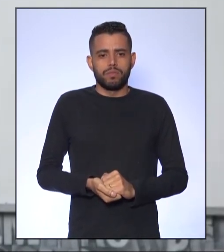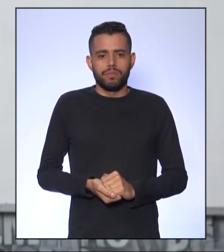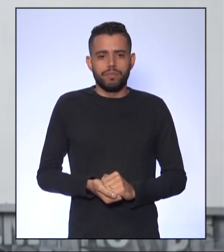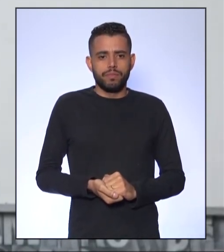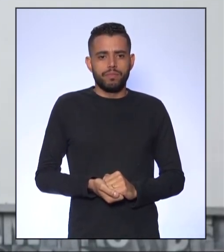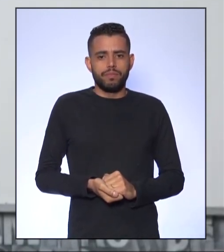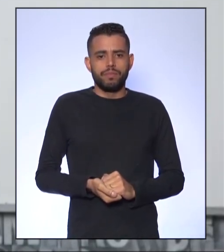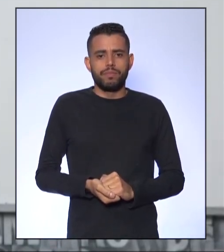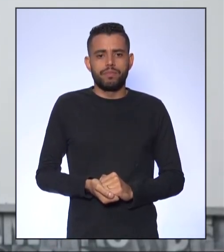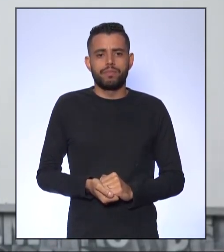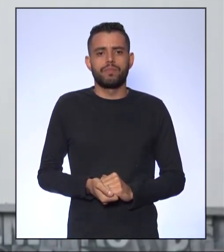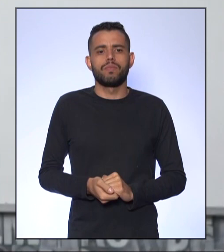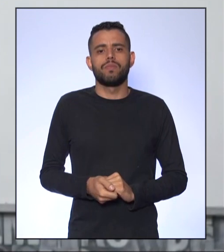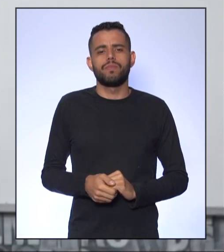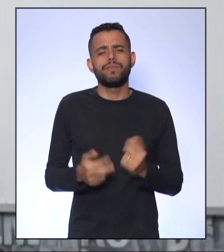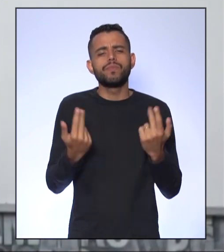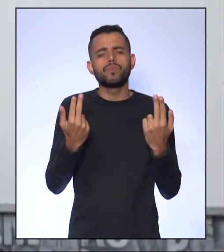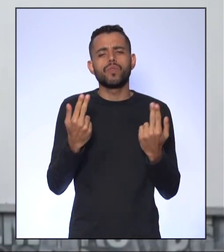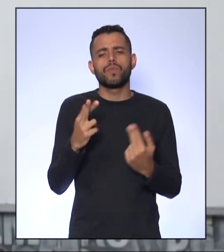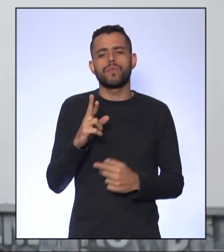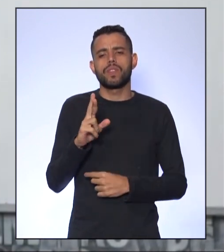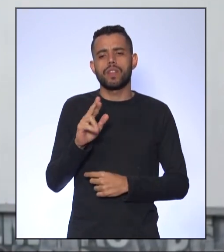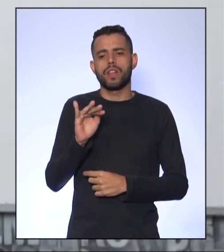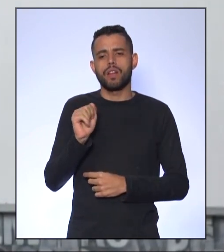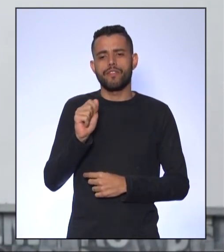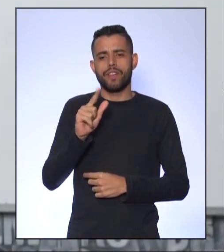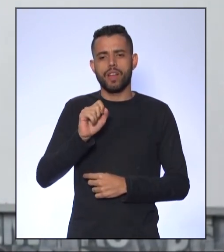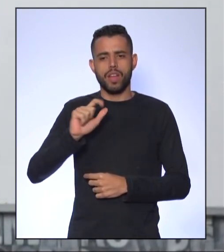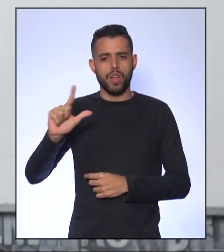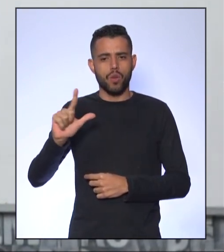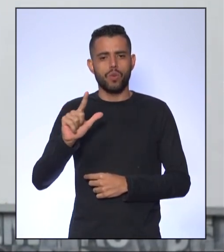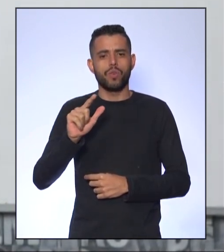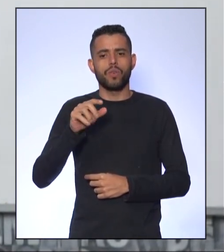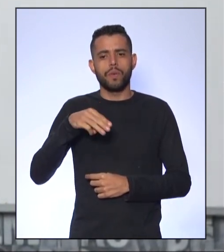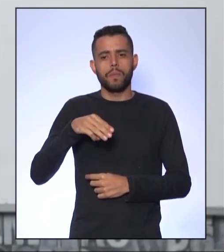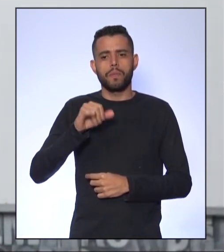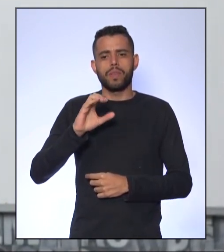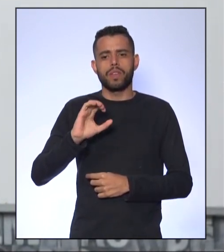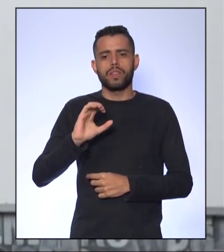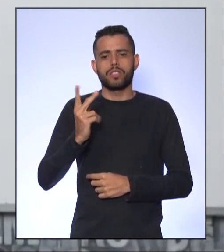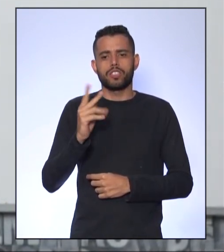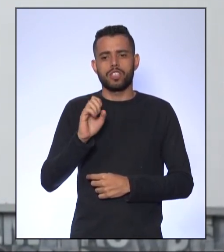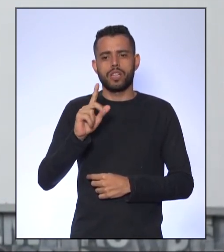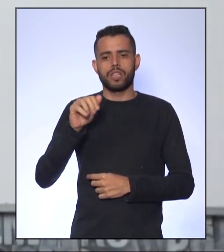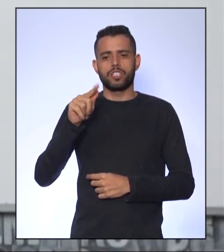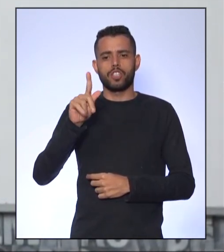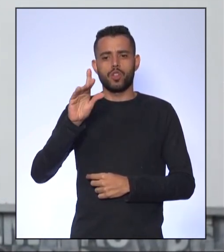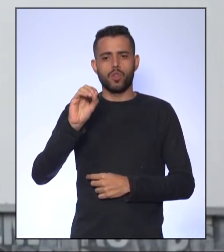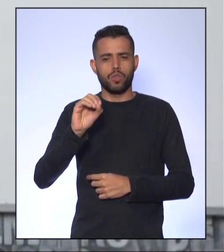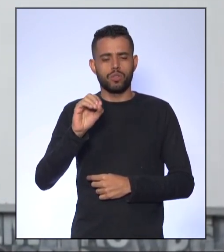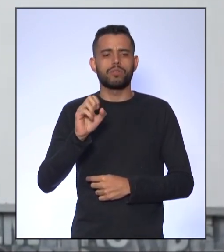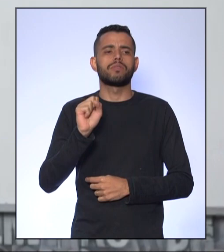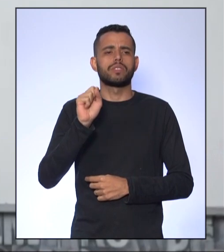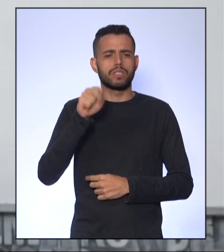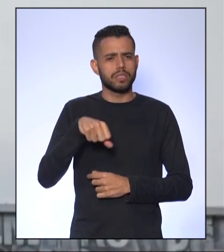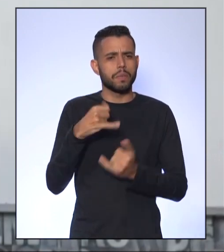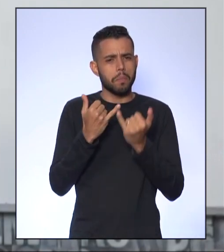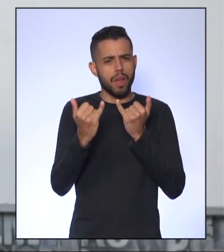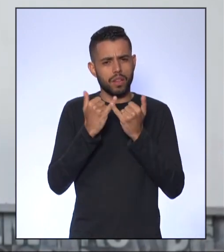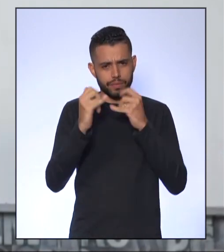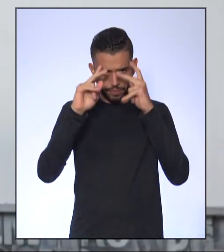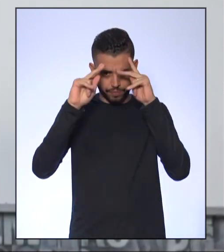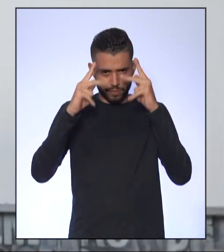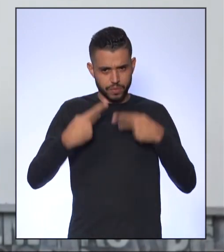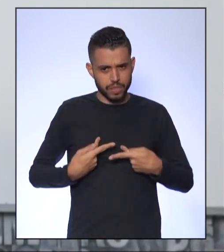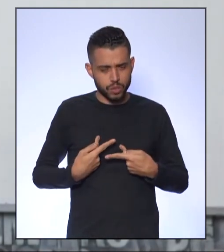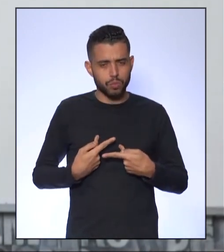Pergunta, é tipo Rafael Michelangelo? Sim, tipo Rafael Michelangelo. Diz Renascimento parece humanismo. Na verdade,